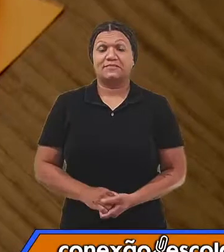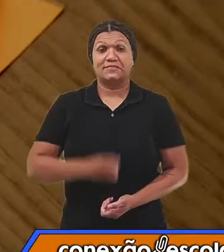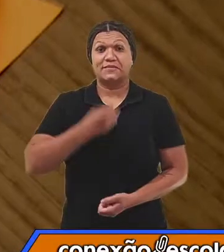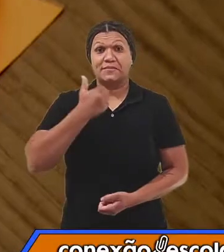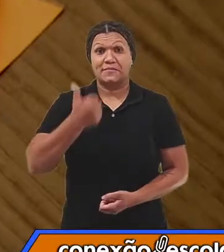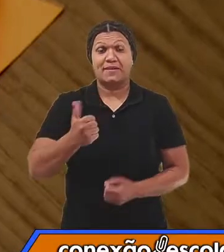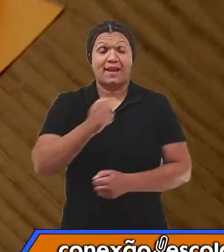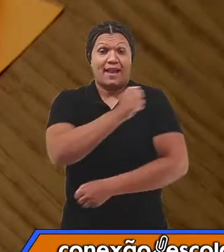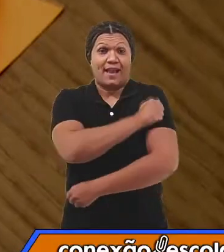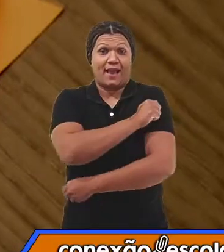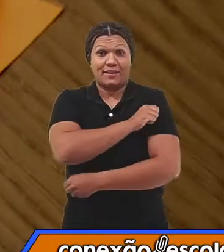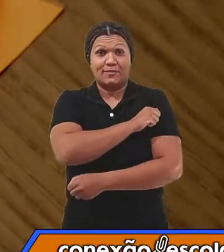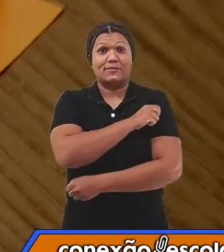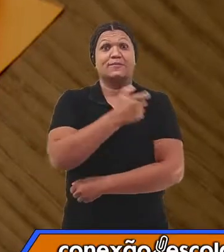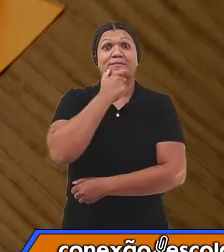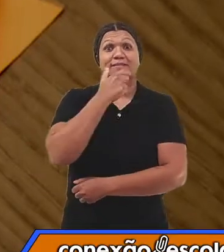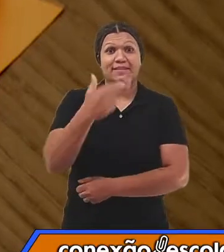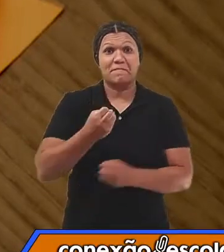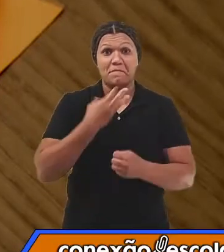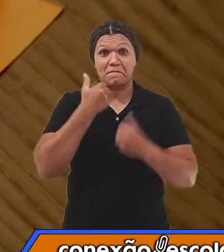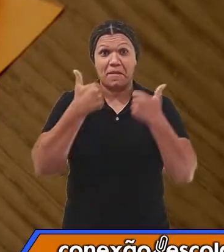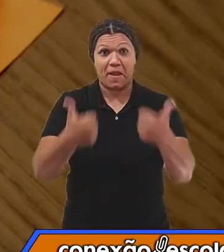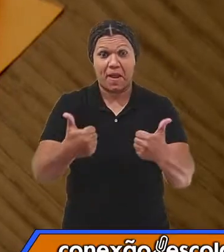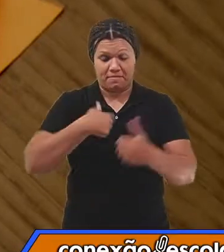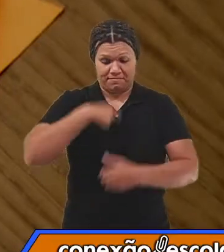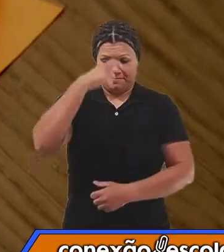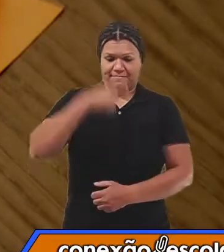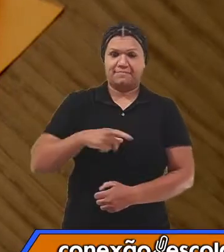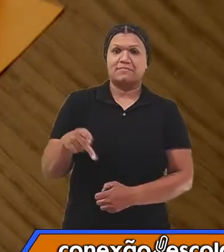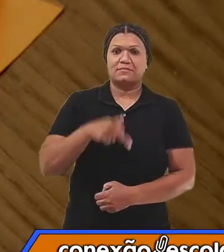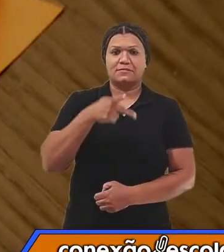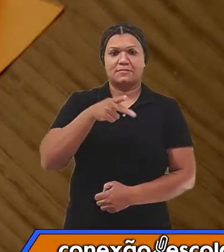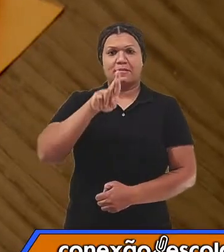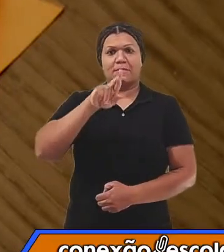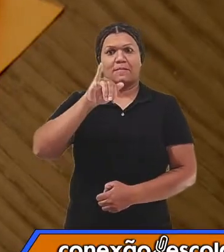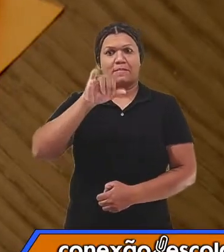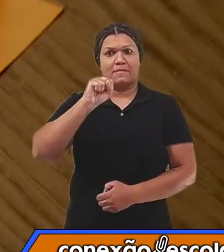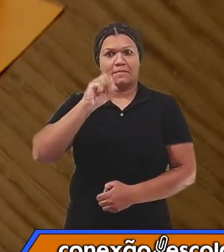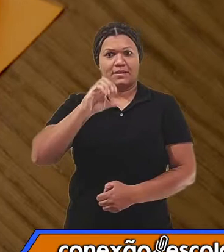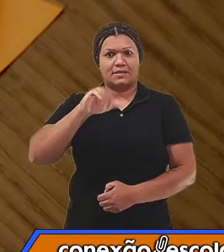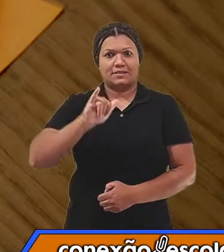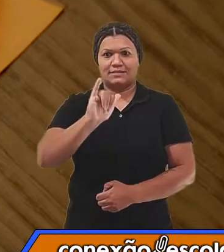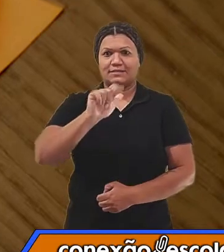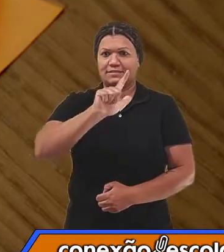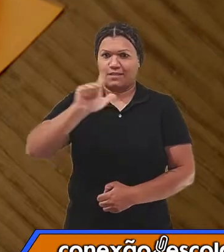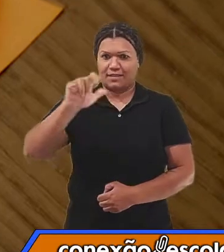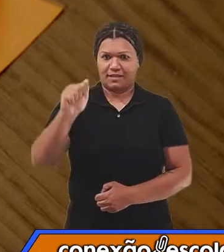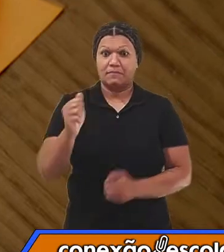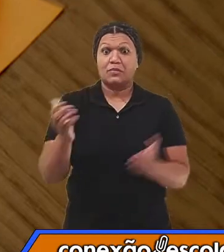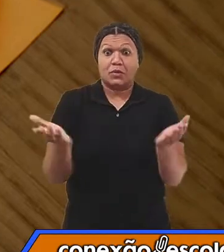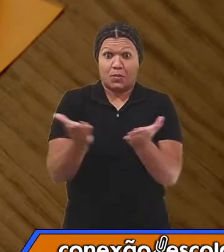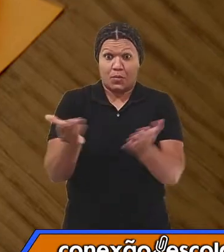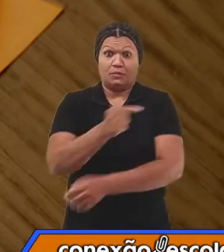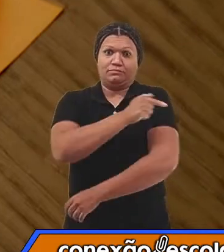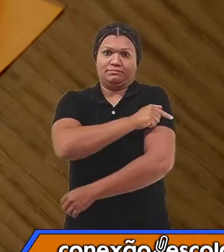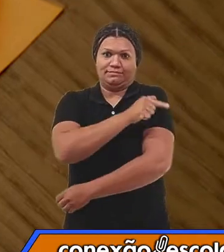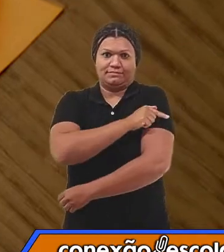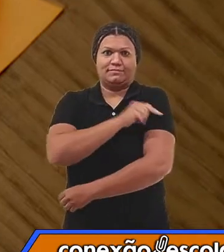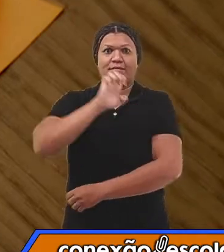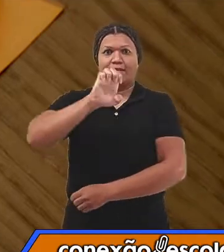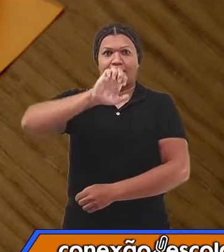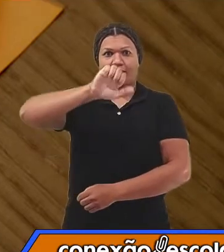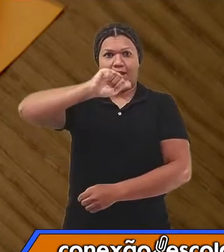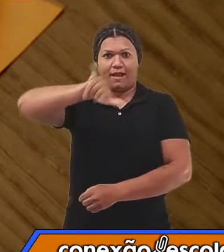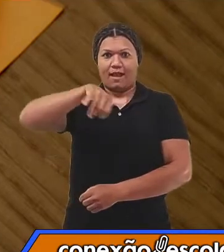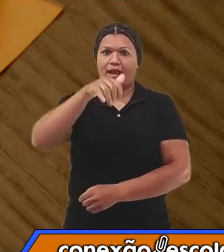Fala, galerinha do inglês, tudo beleza? Sou eu mesma, Teacher Priscila, e hoje na 7ª série da EAJA nós vamos estudar